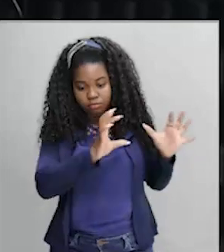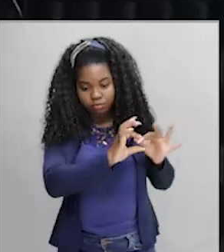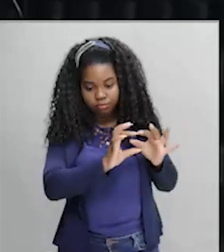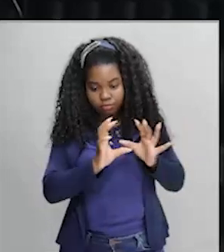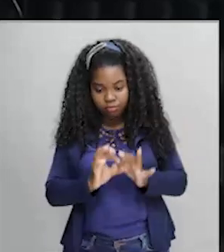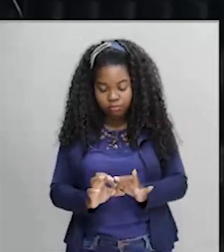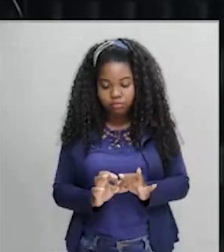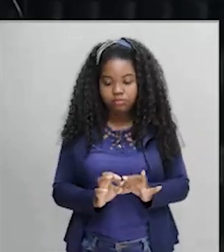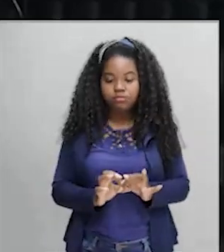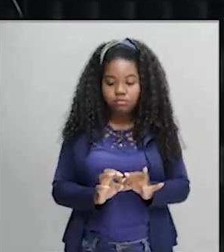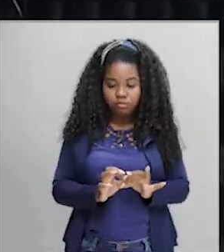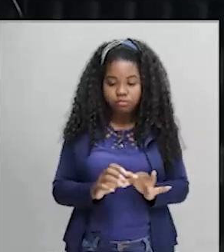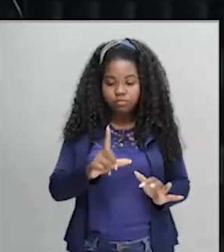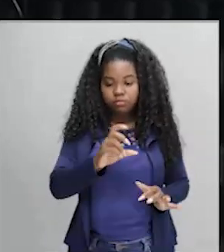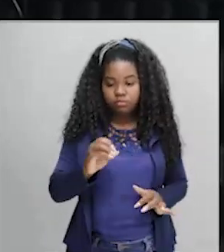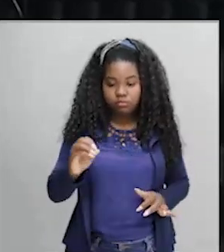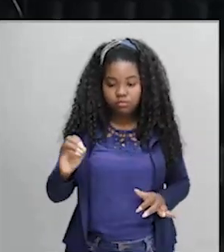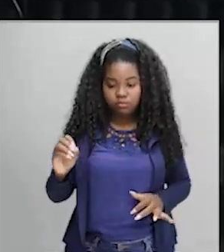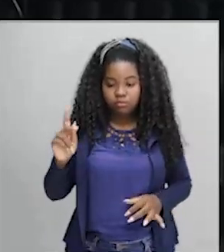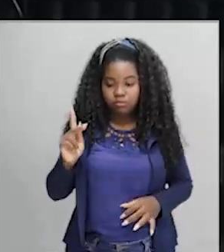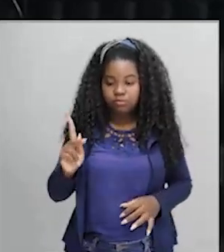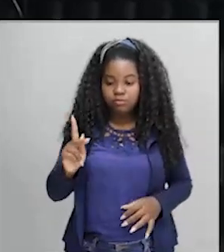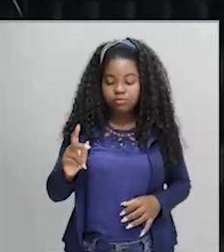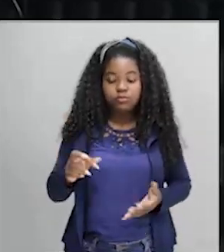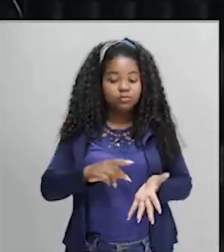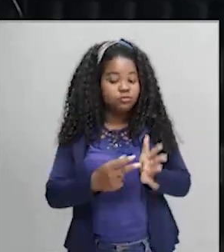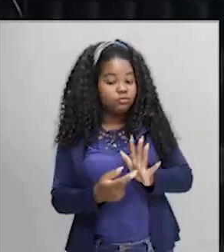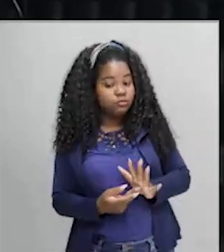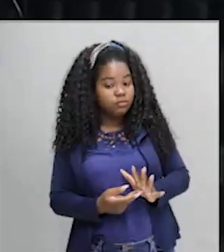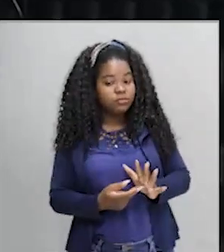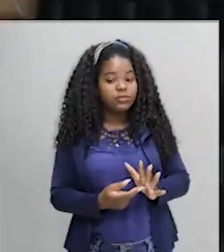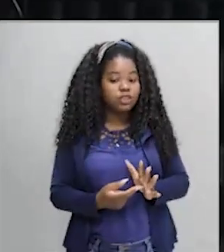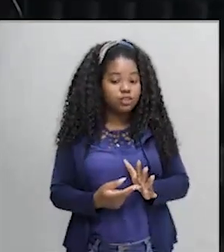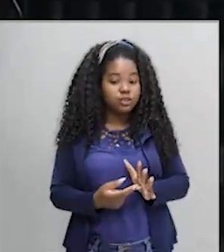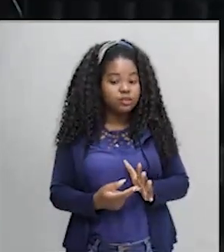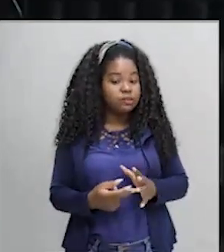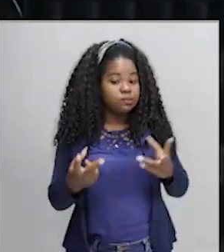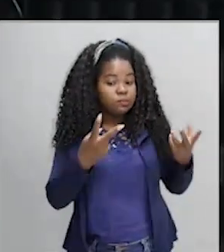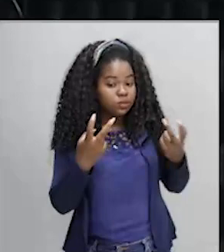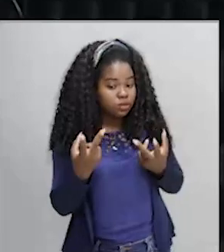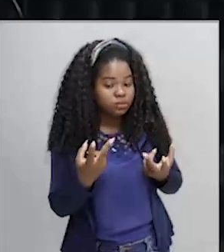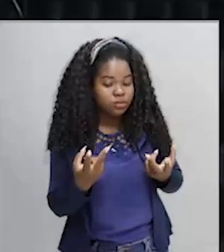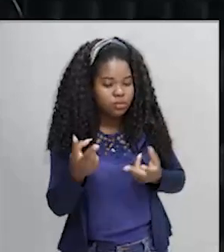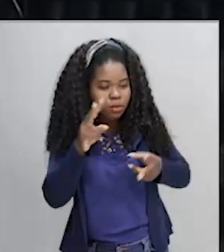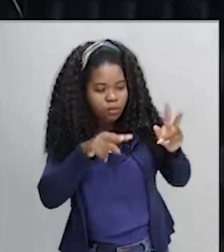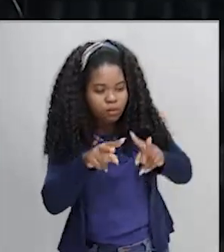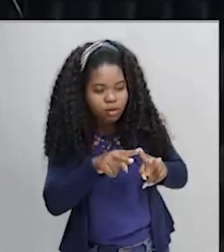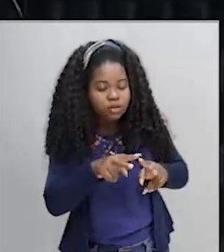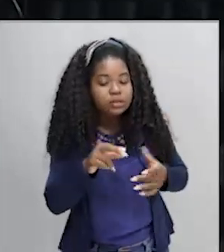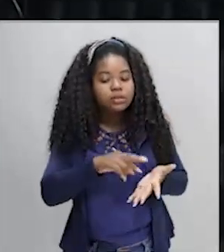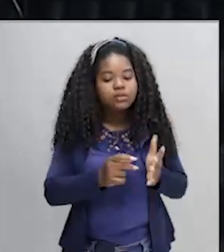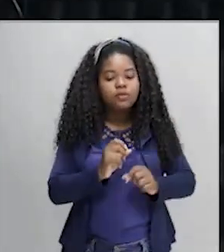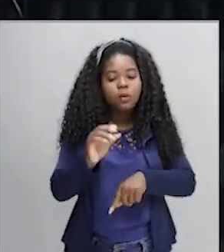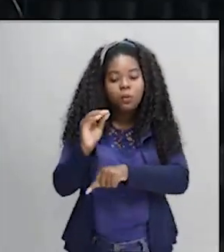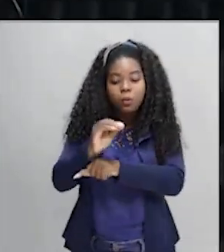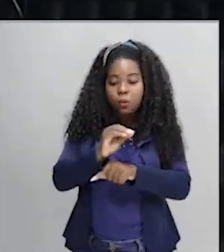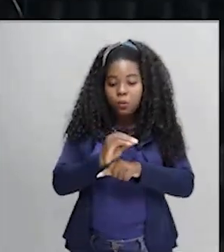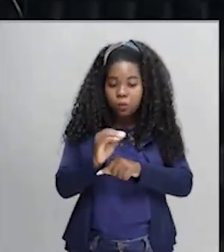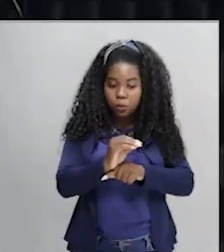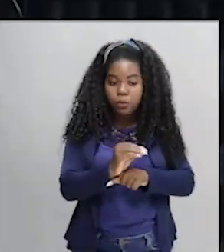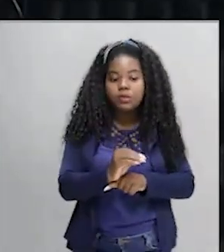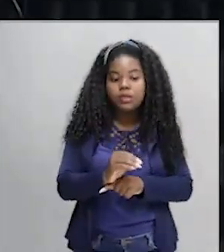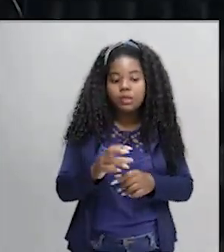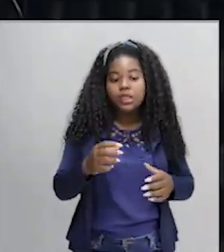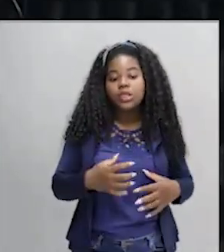nessa combinação, look não significa olhar. Look after significa cuidar, tá bom? Então, ele assume